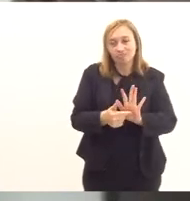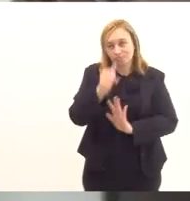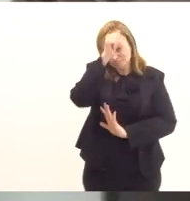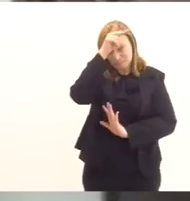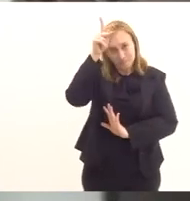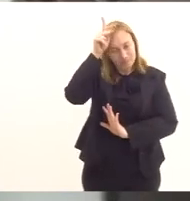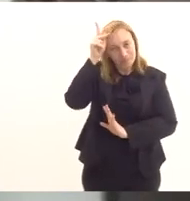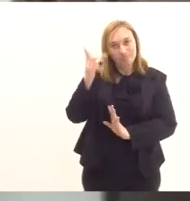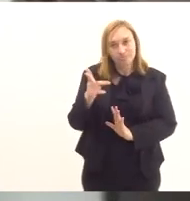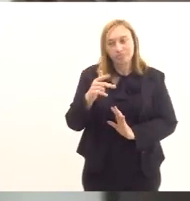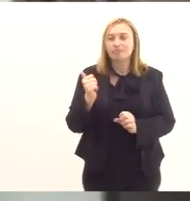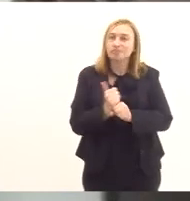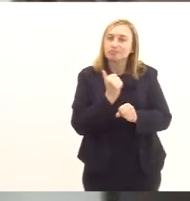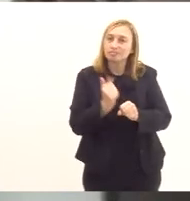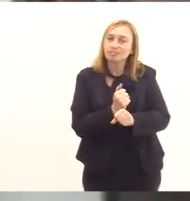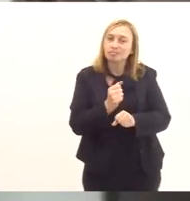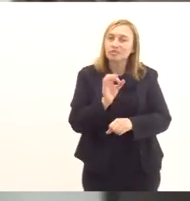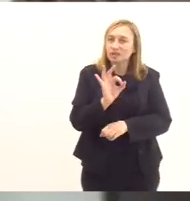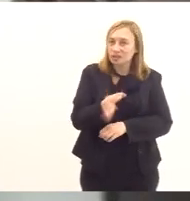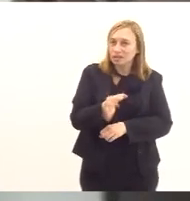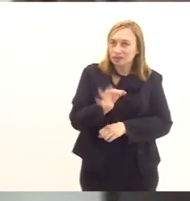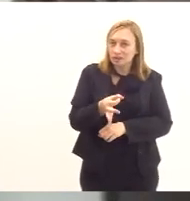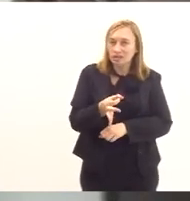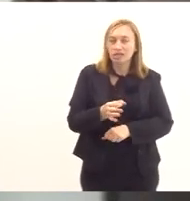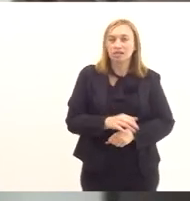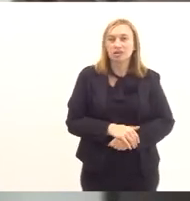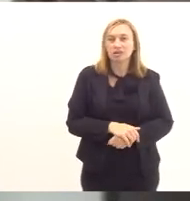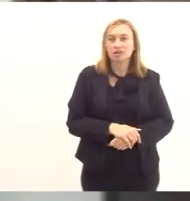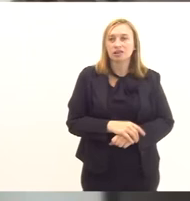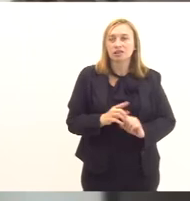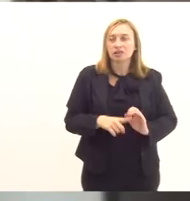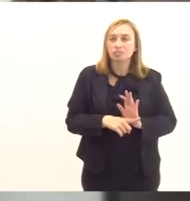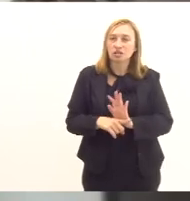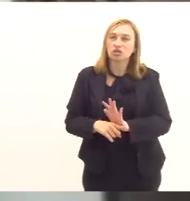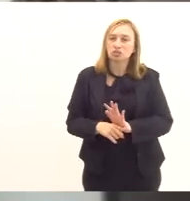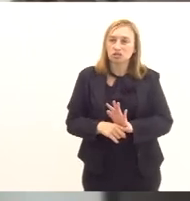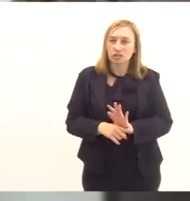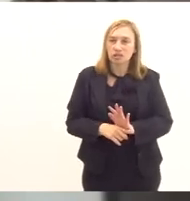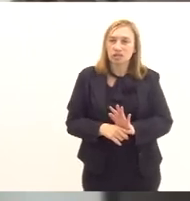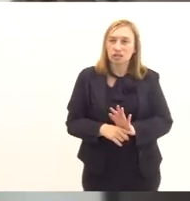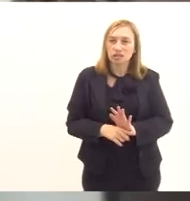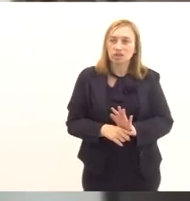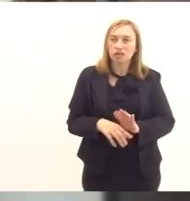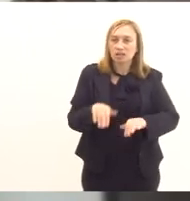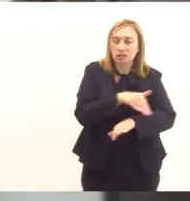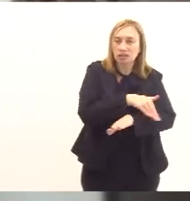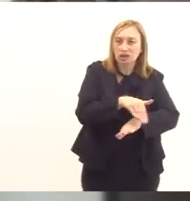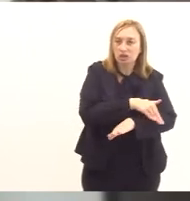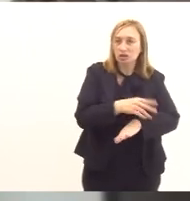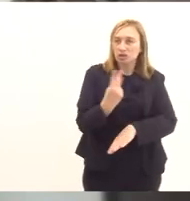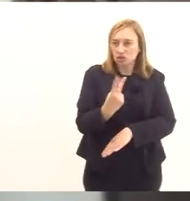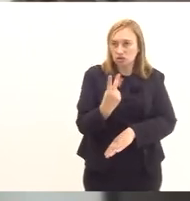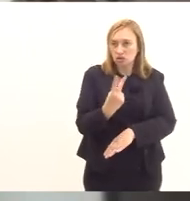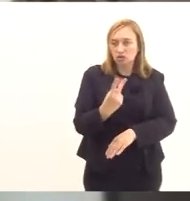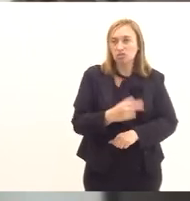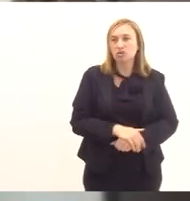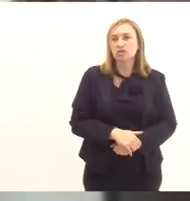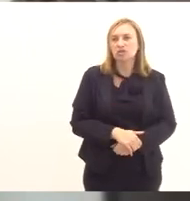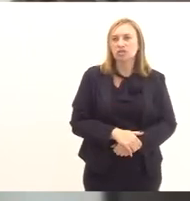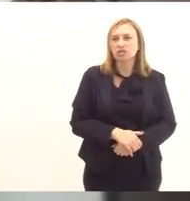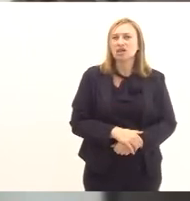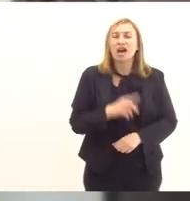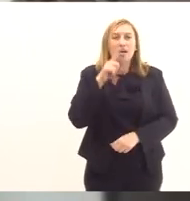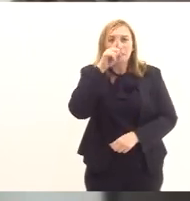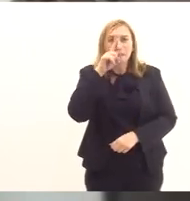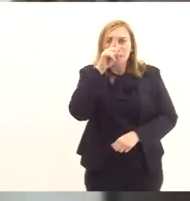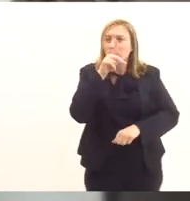pela prefeitura para as obras necessárias para contenção da pedra tanto de 24 de Maio quanto no primeiro de maio